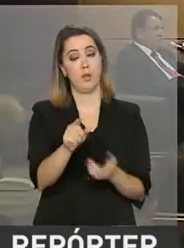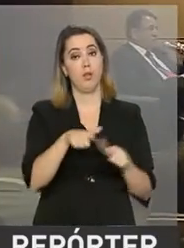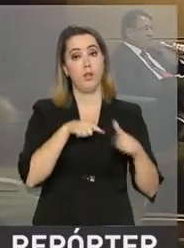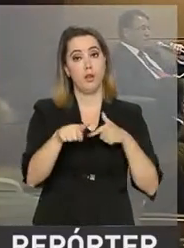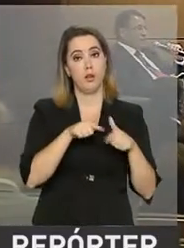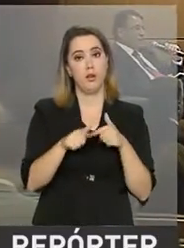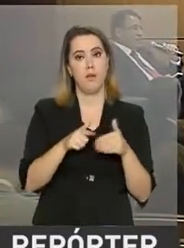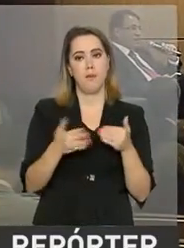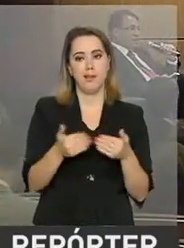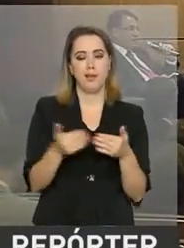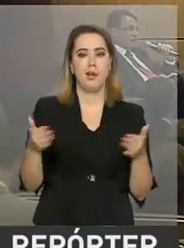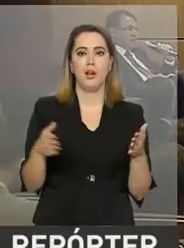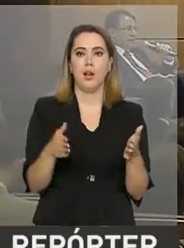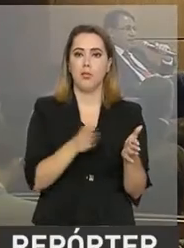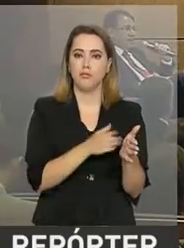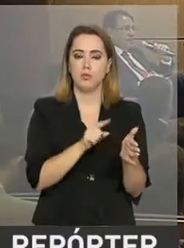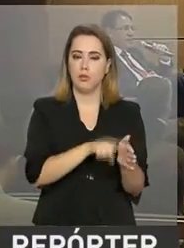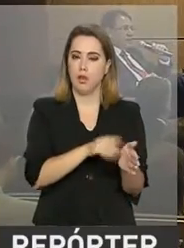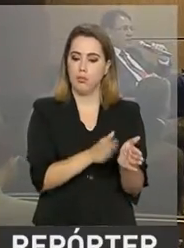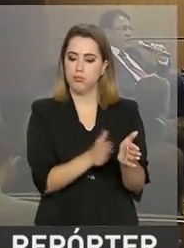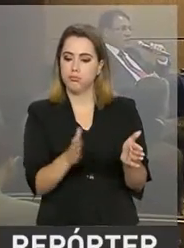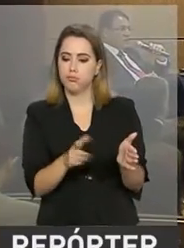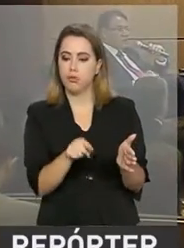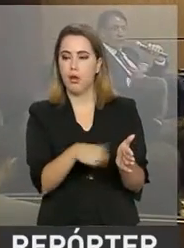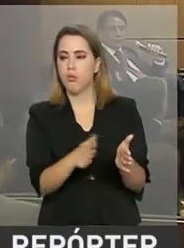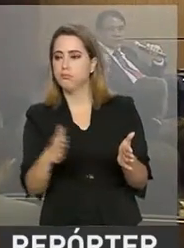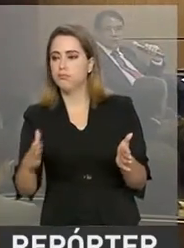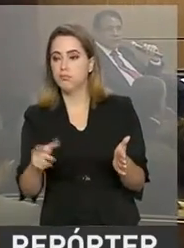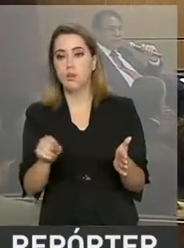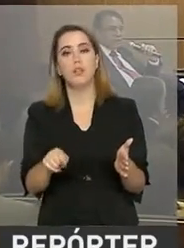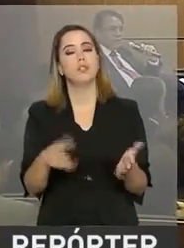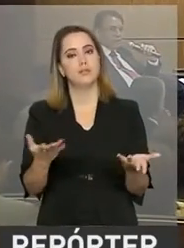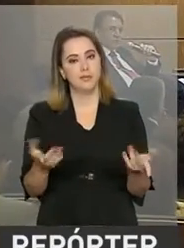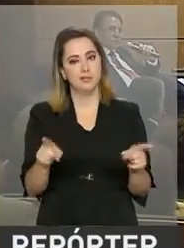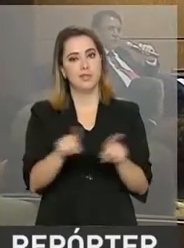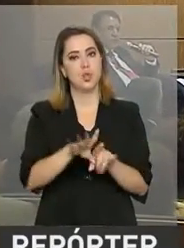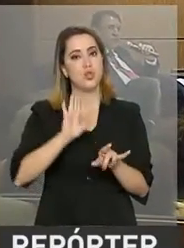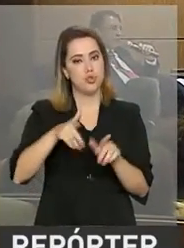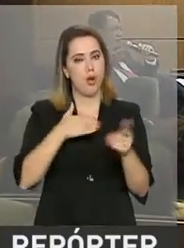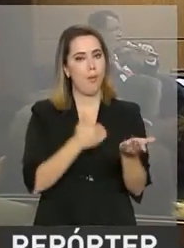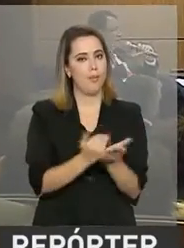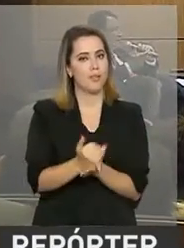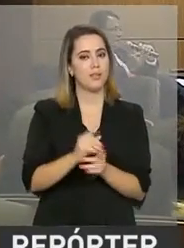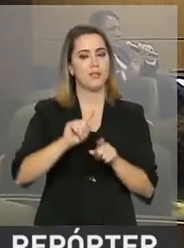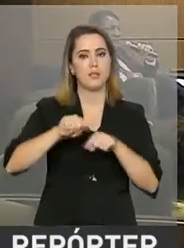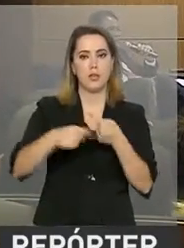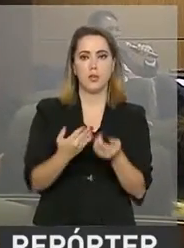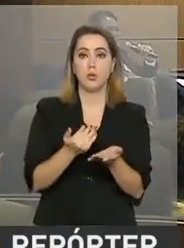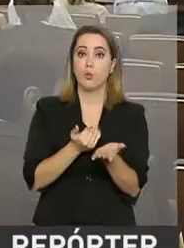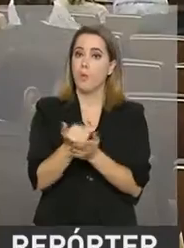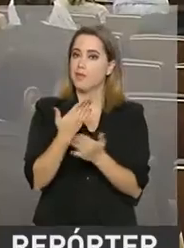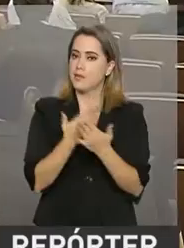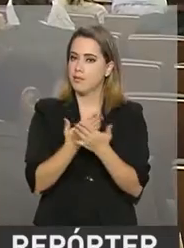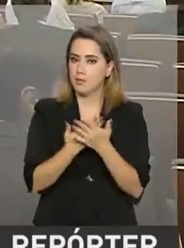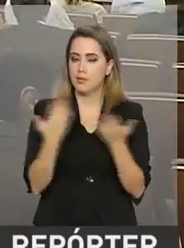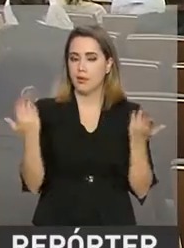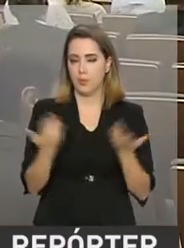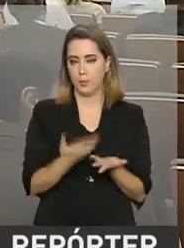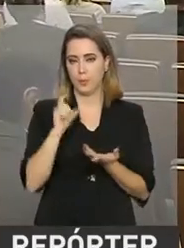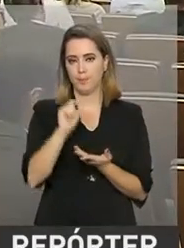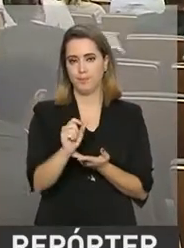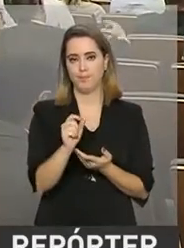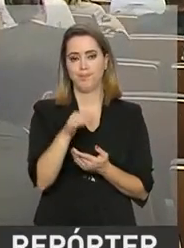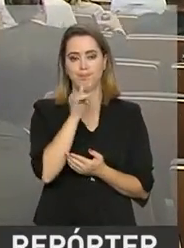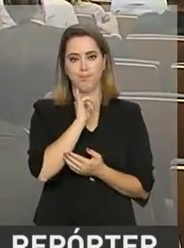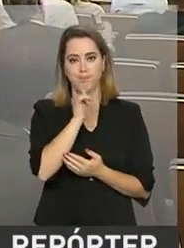curto médio e longo prazos algumas já implementadas outras em andamento ou sendo estudadas tratam por exemplo